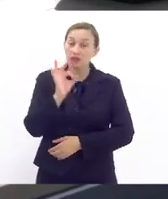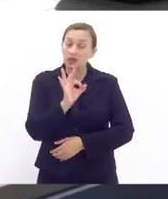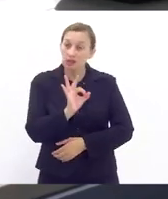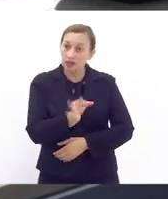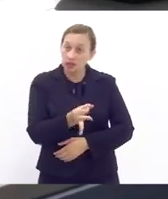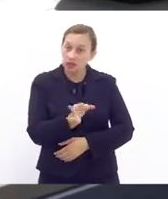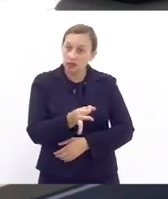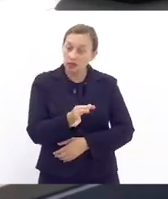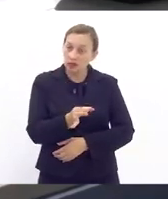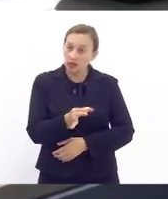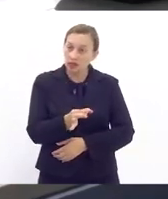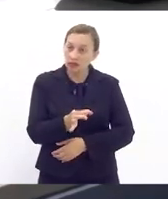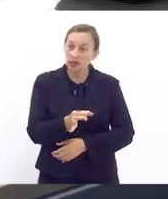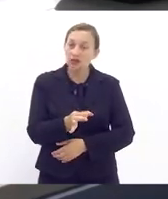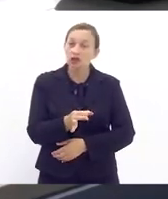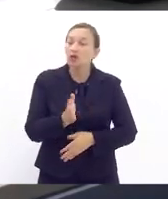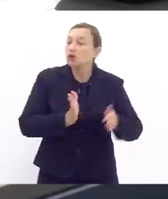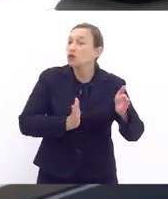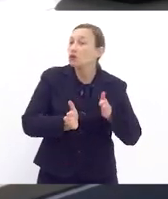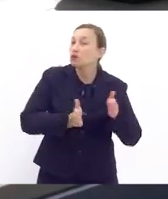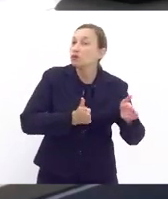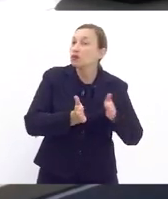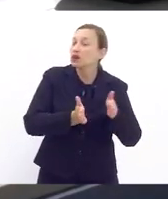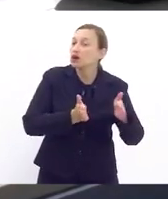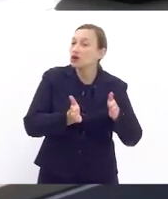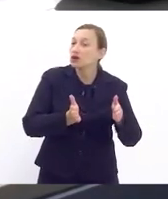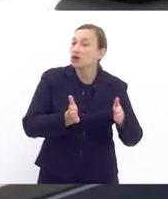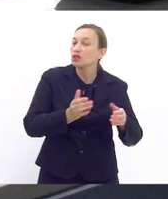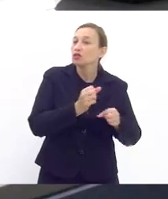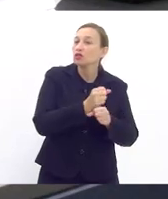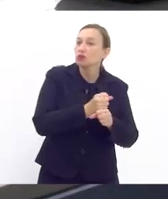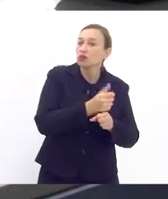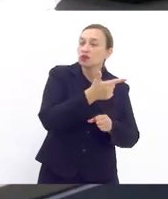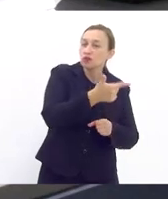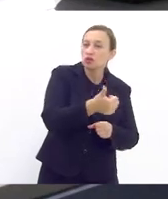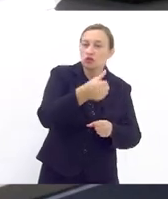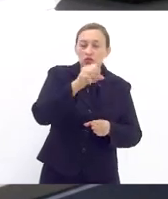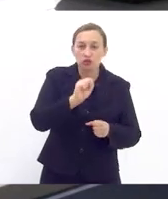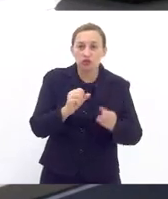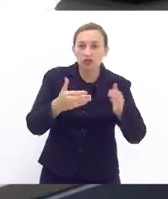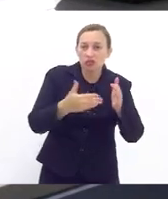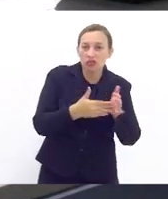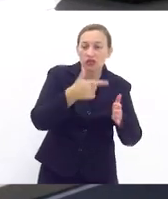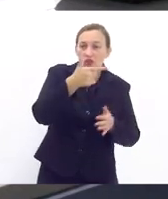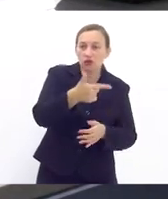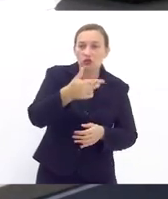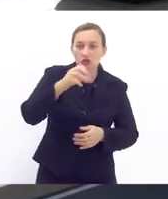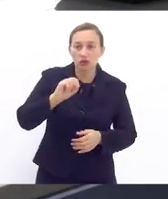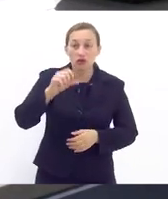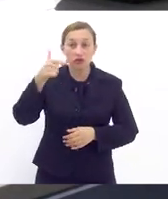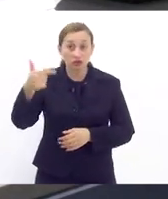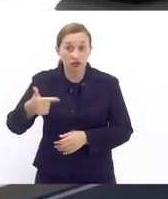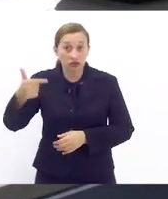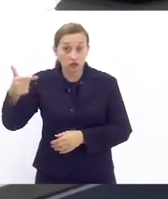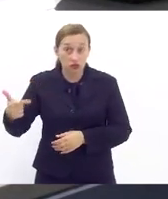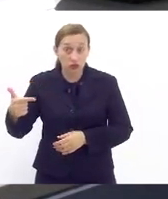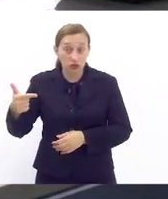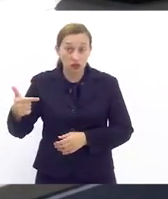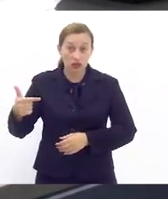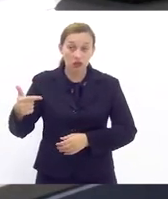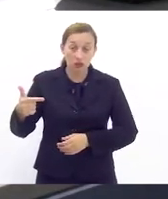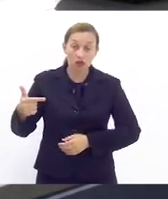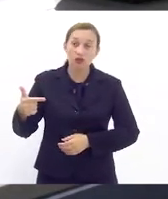legitimado no período de 2018 a 2022 promoveu